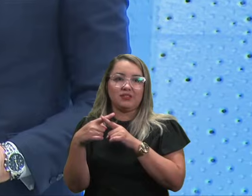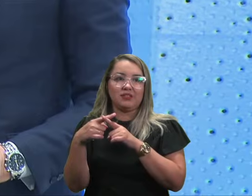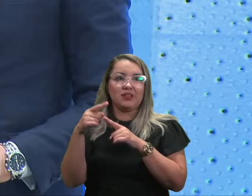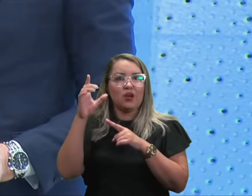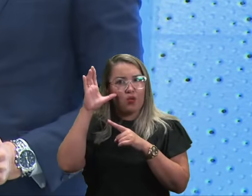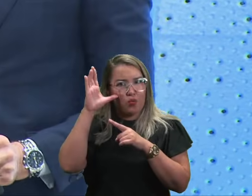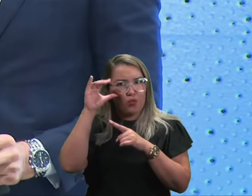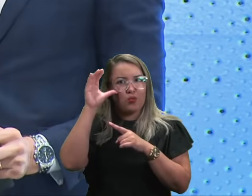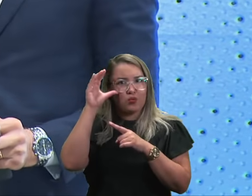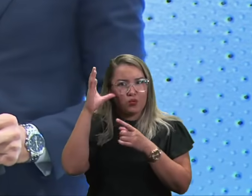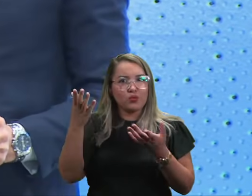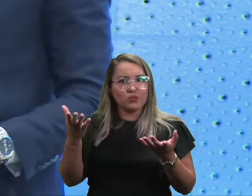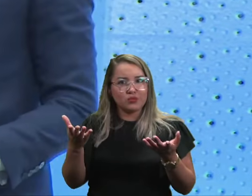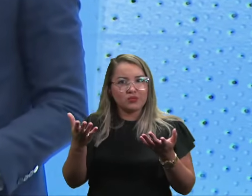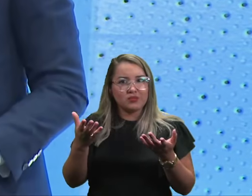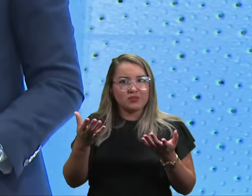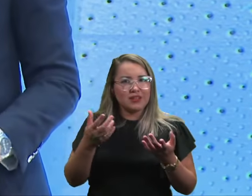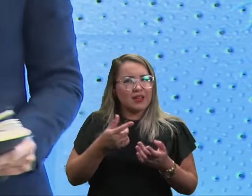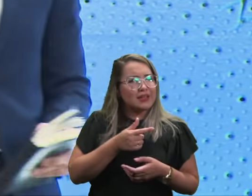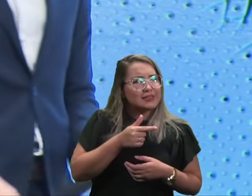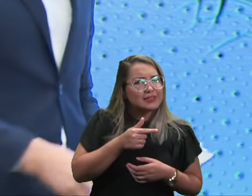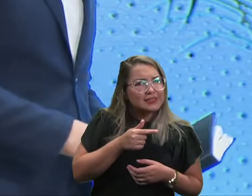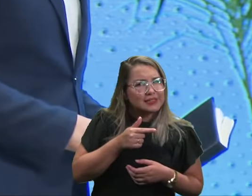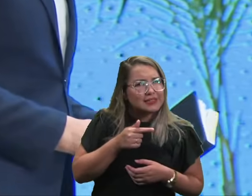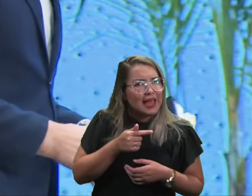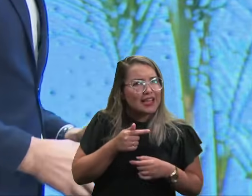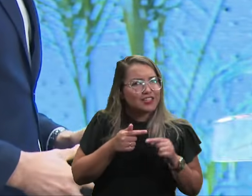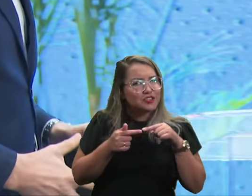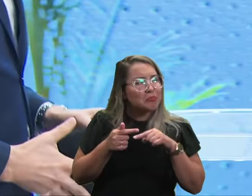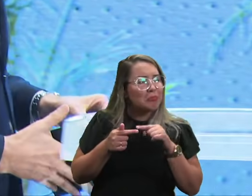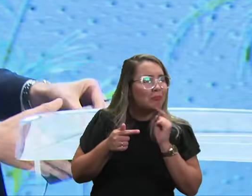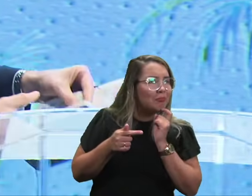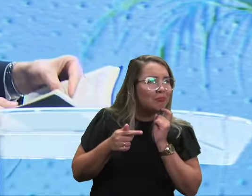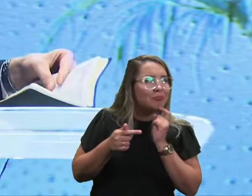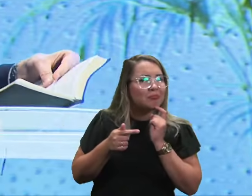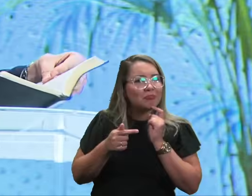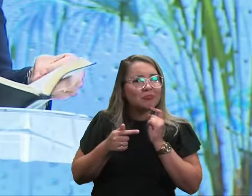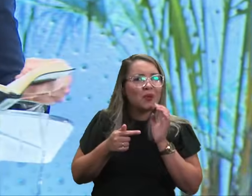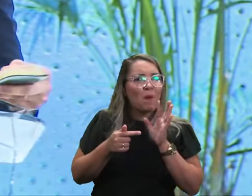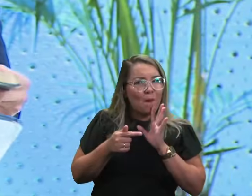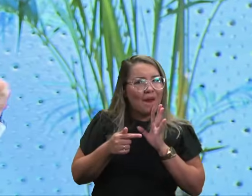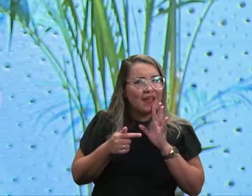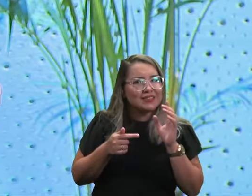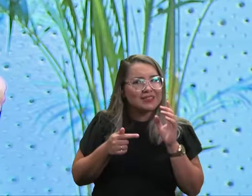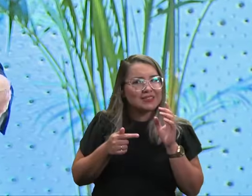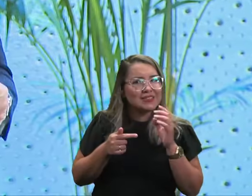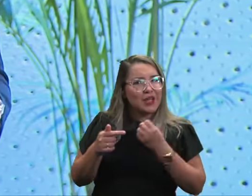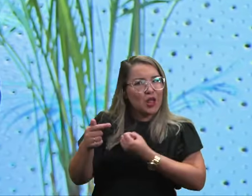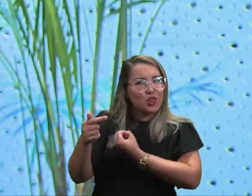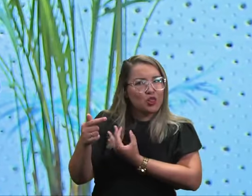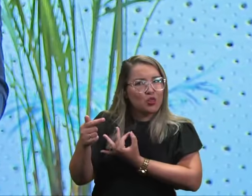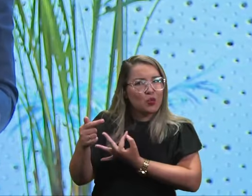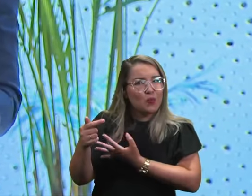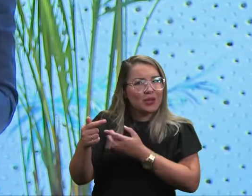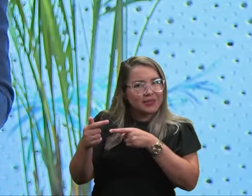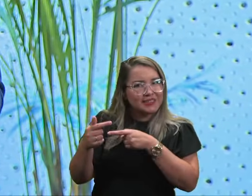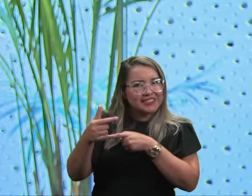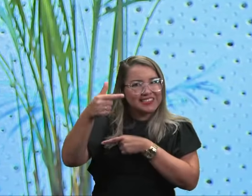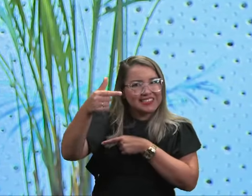Curioso, né? 7 não diz alguma coisa para você? Como diz o nosso querido pastor Hamilton